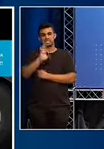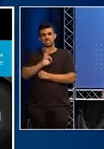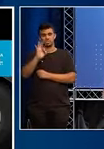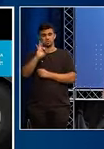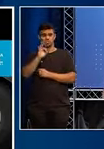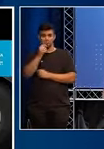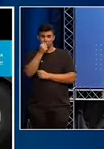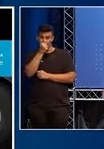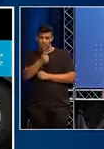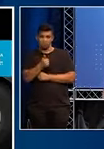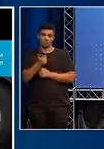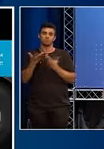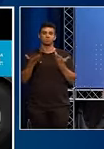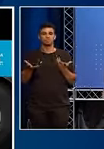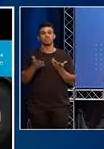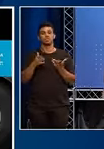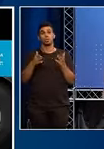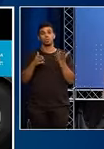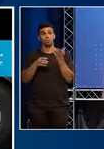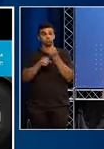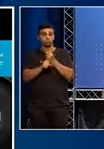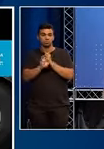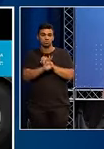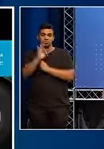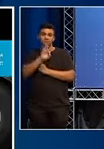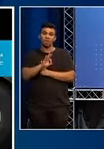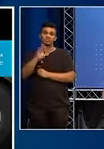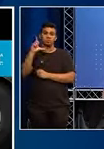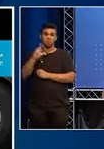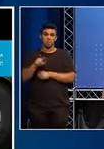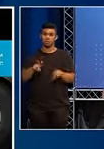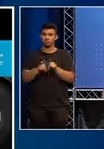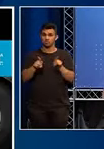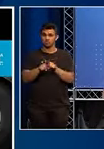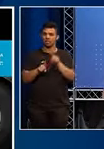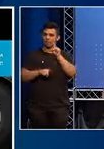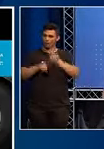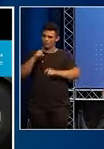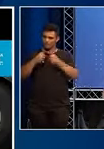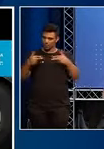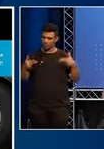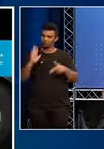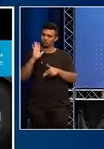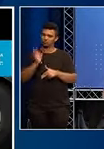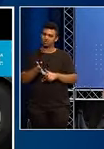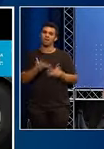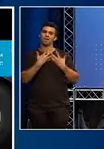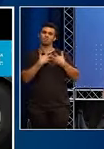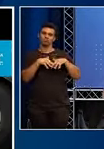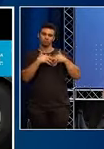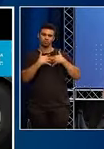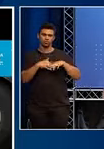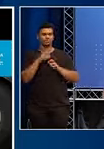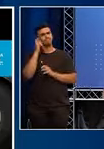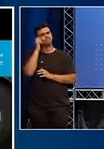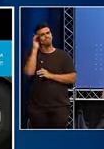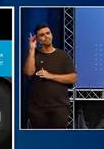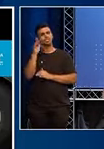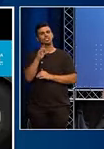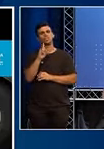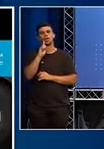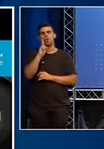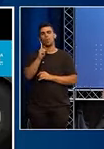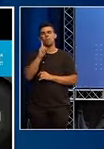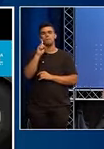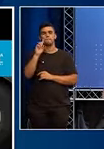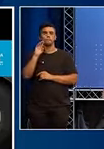90% menor. Então, este é um produto que já está funcionando. Nós imaginamos que 1,5 milhão de pessoas